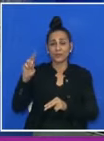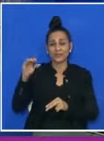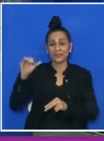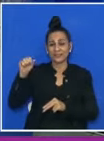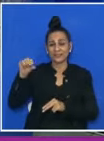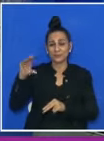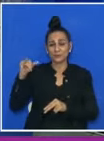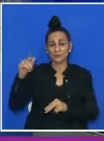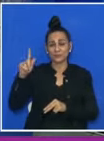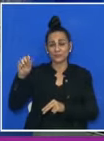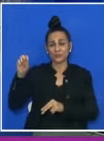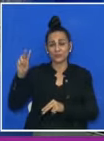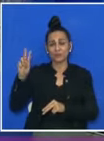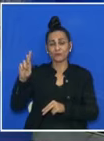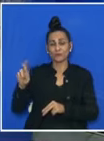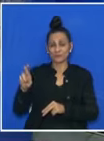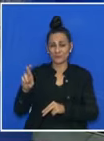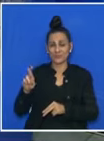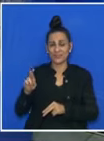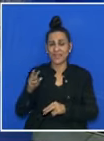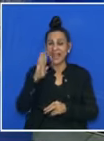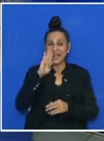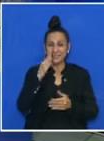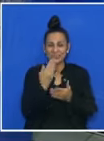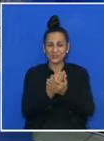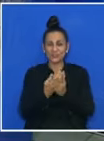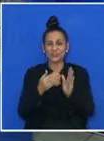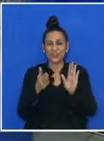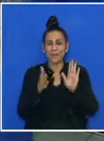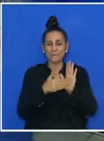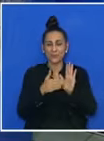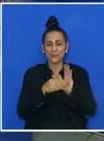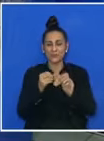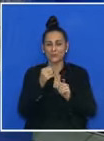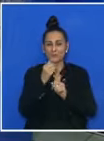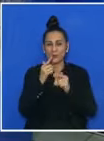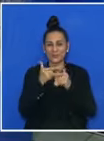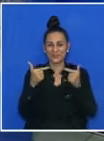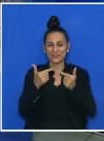loterias.caixa.gov.br. Acredite, aposte e boa sorte!